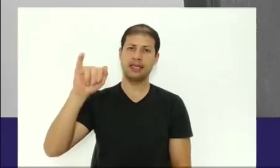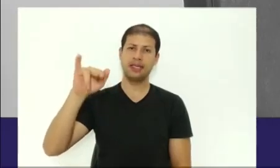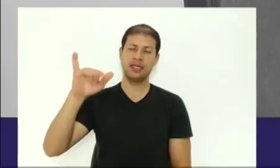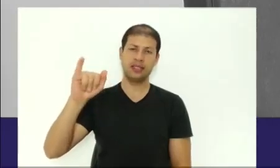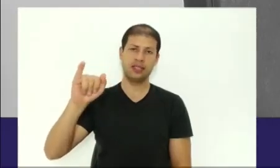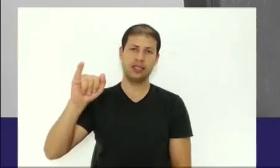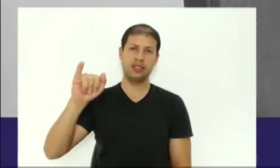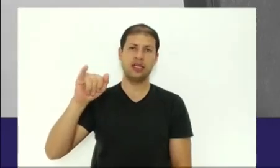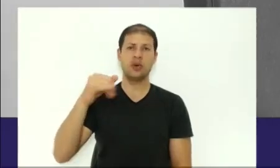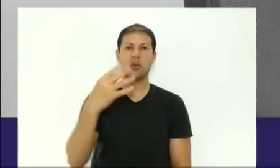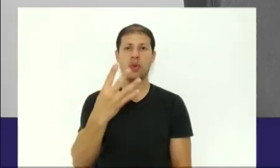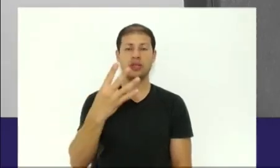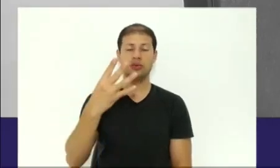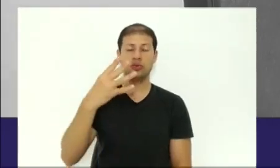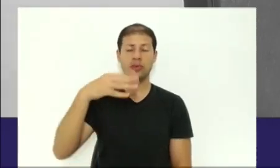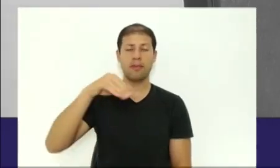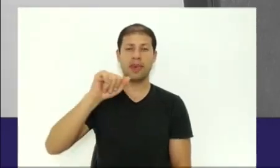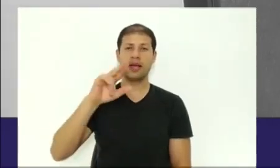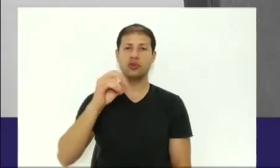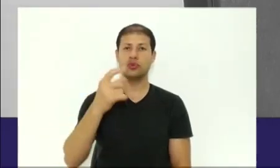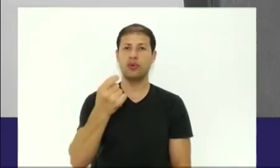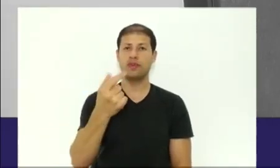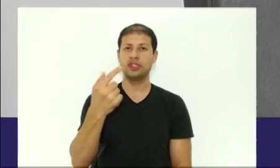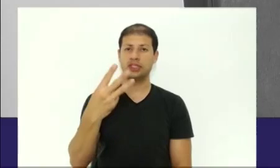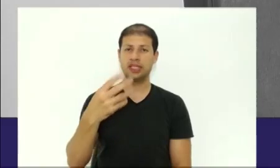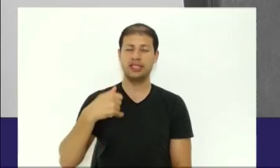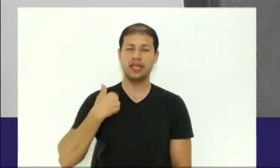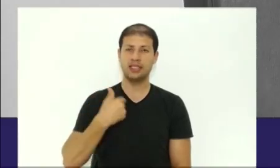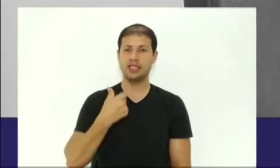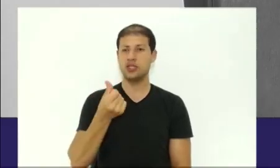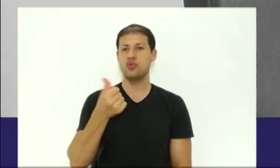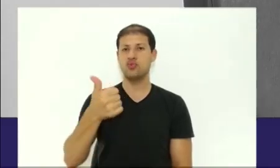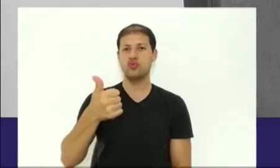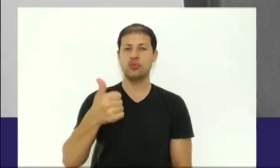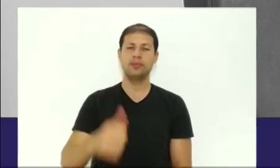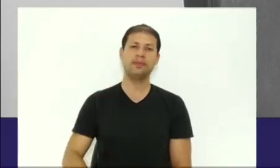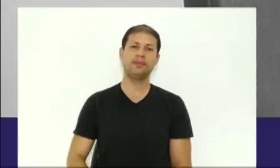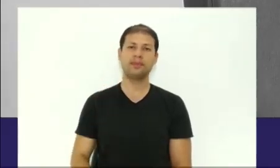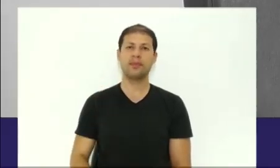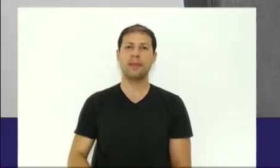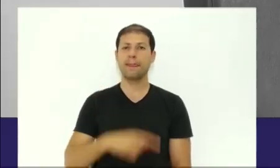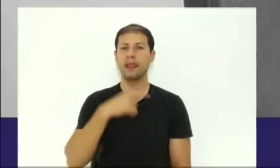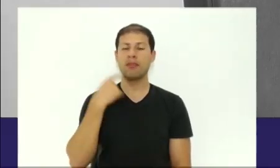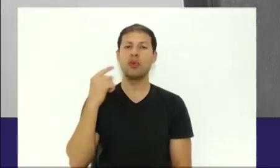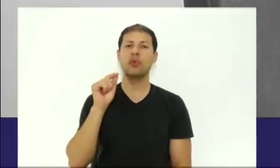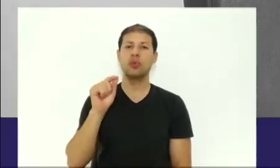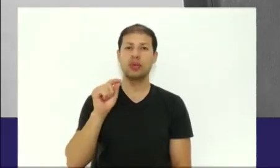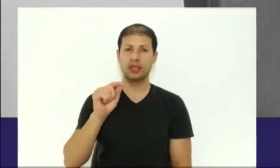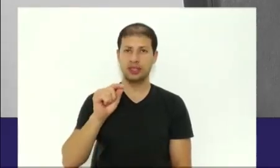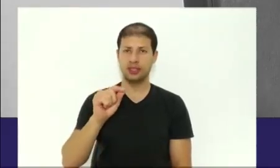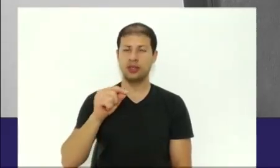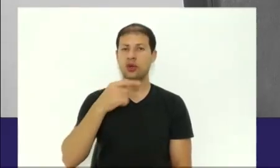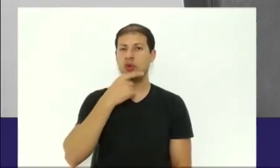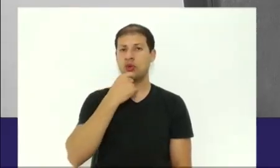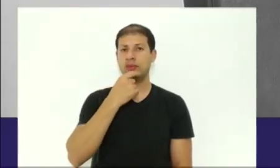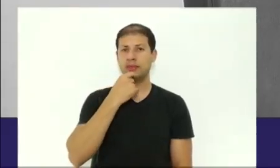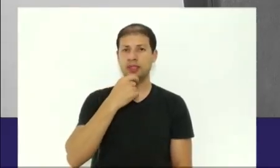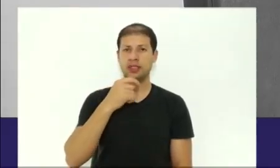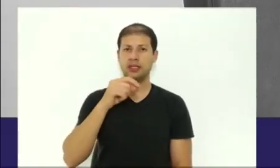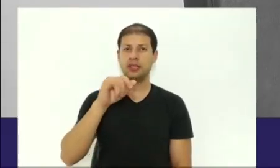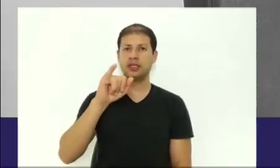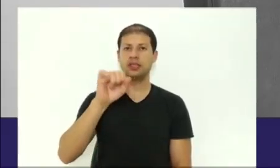de 2023, aos 61 anos de idade. Voto de pesar pelo falecimento do senhor